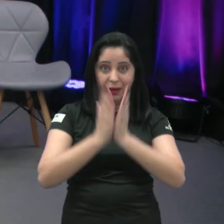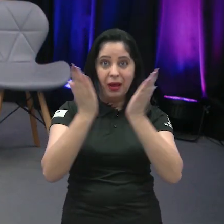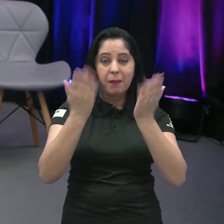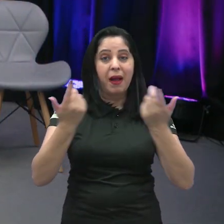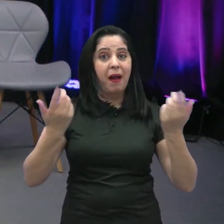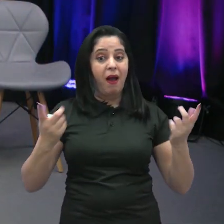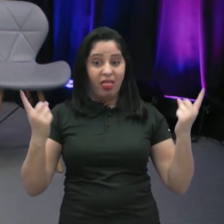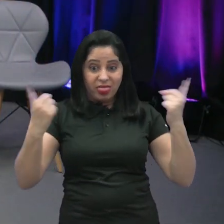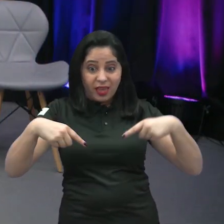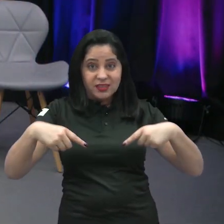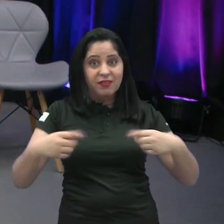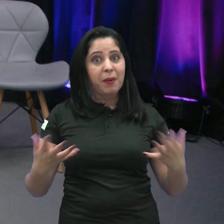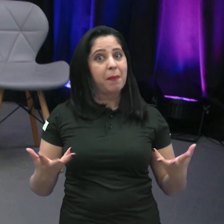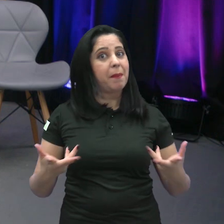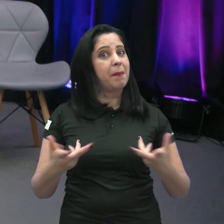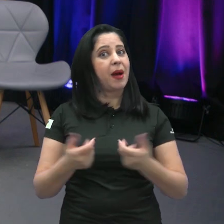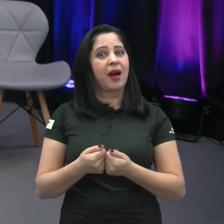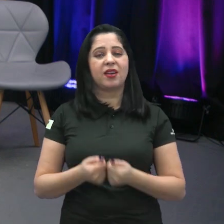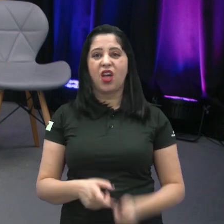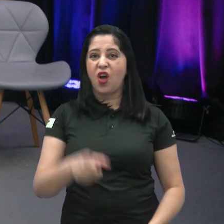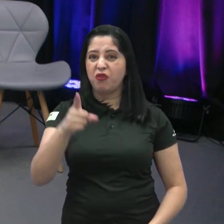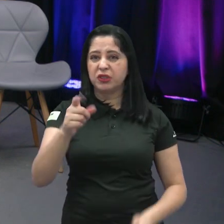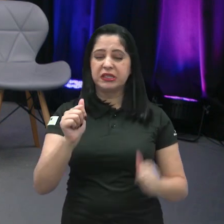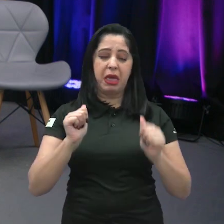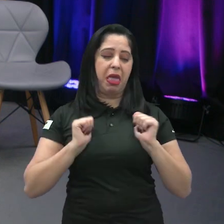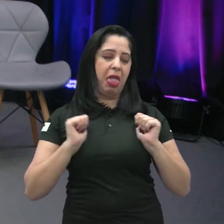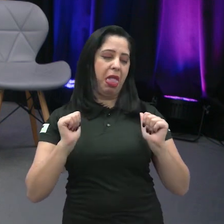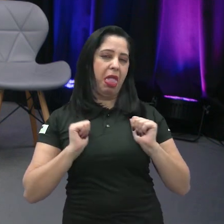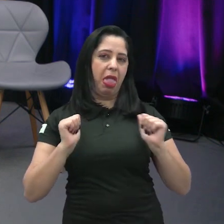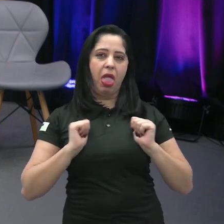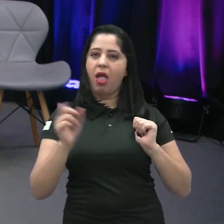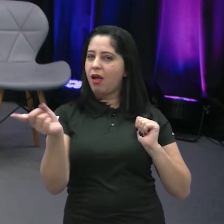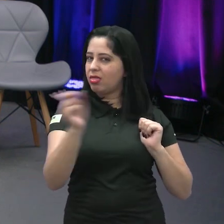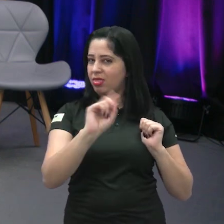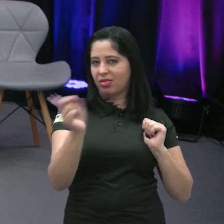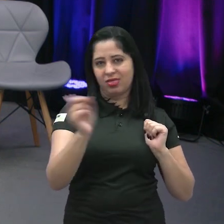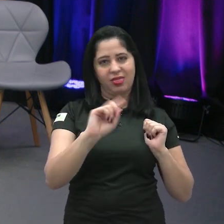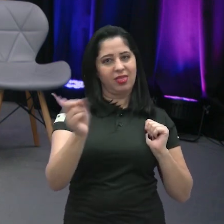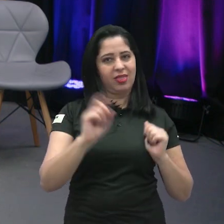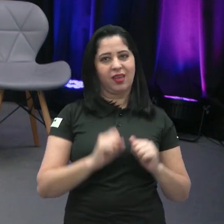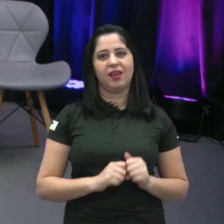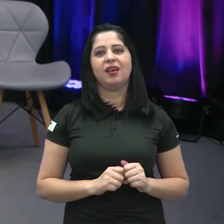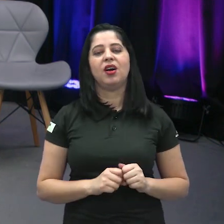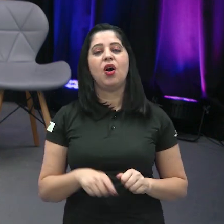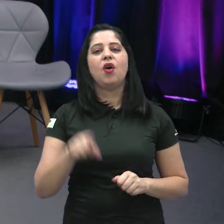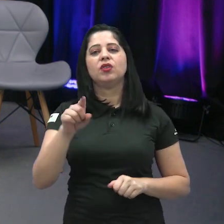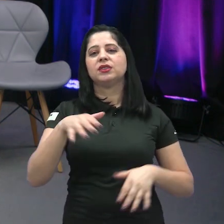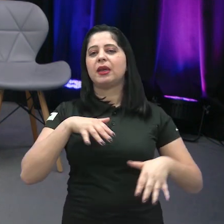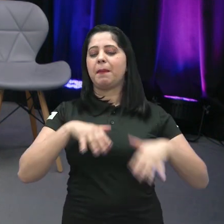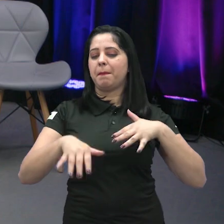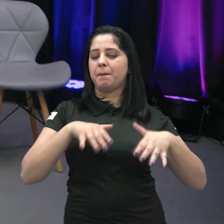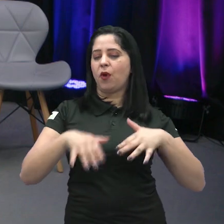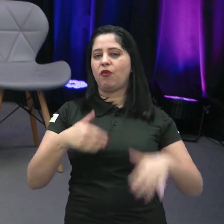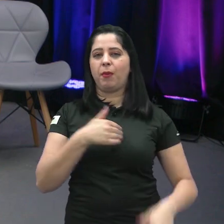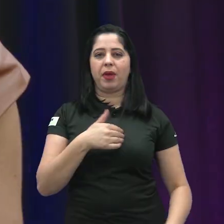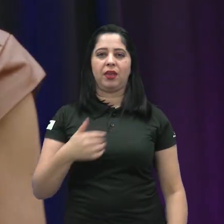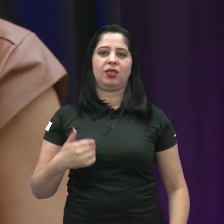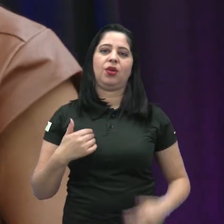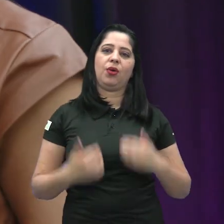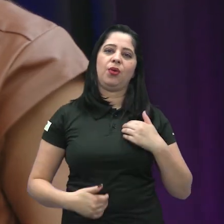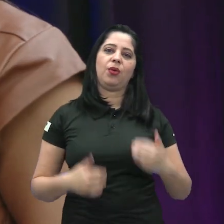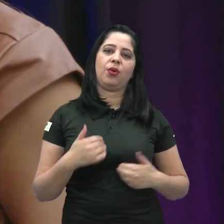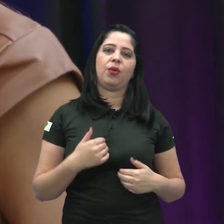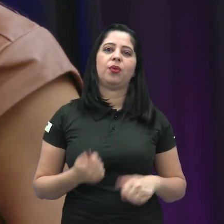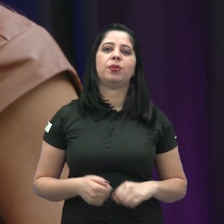hoje? Esse desafio. Não tem mais desculpa, todo mundo arrastou o sofá e se movimentou, hein?